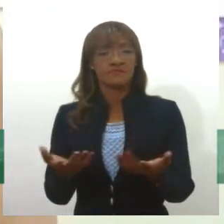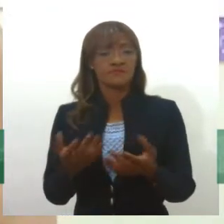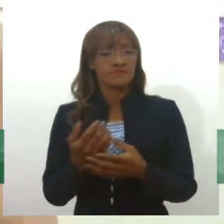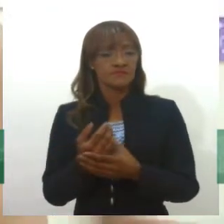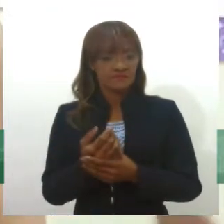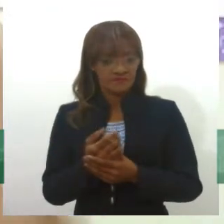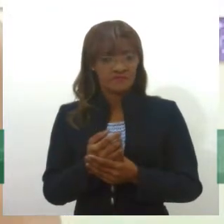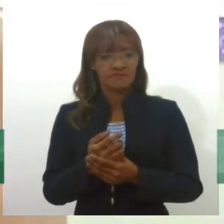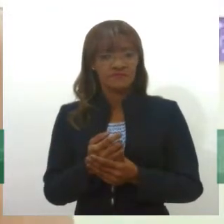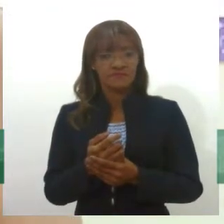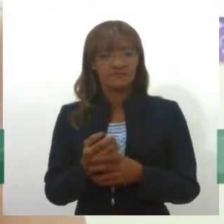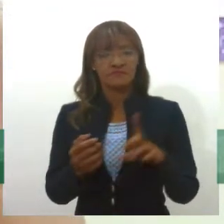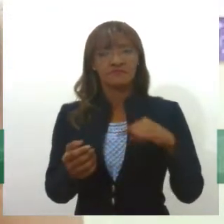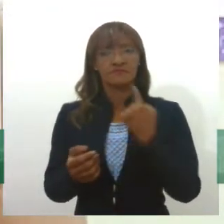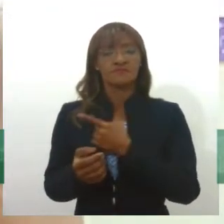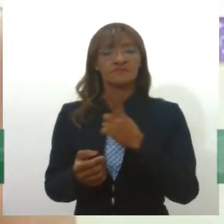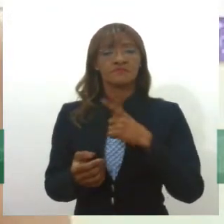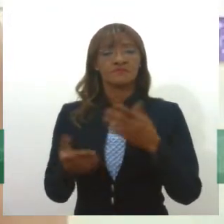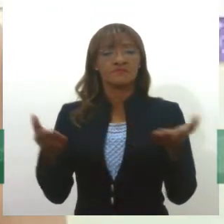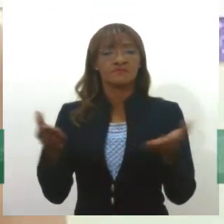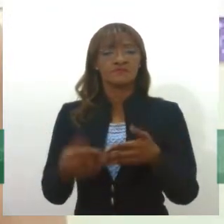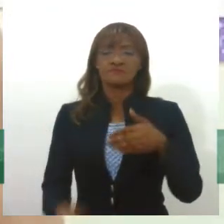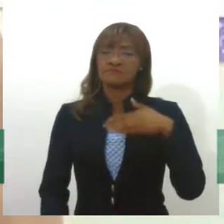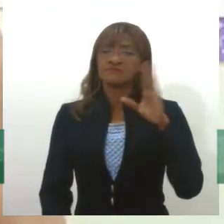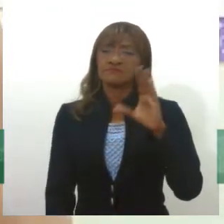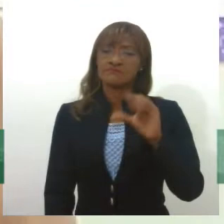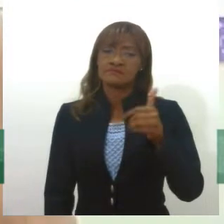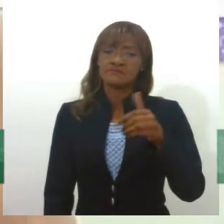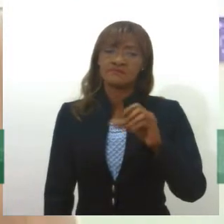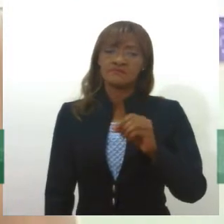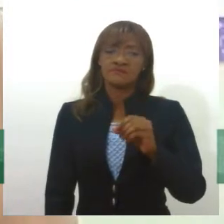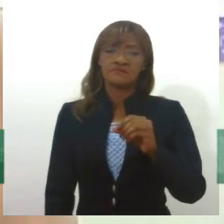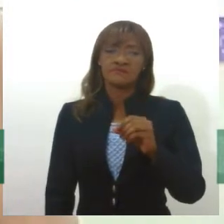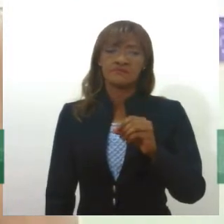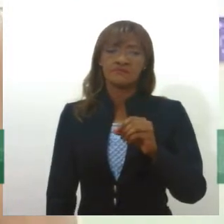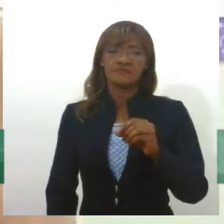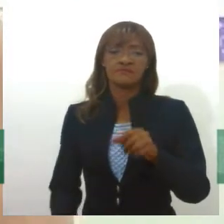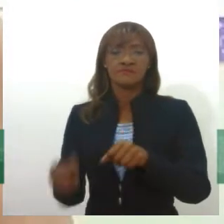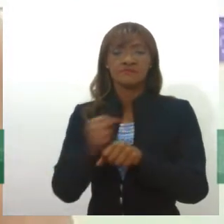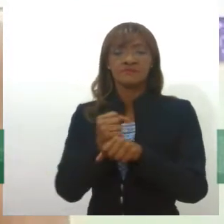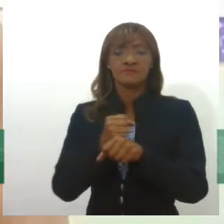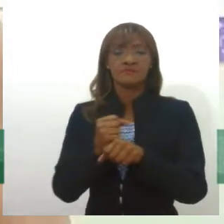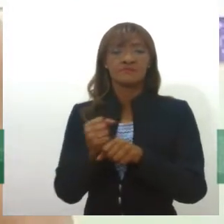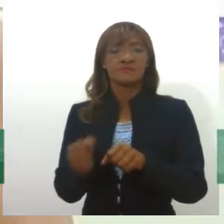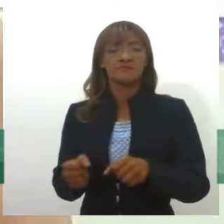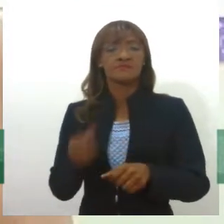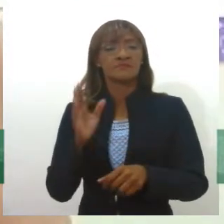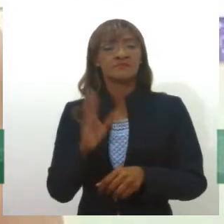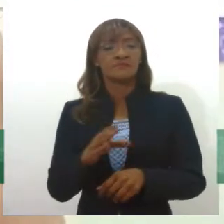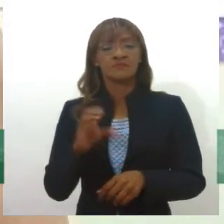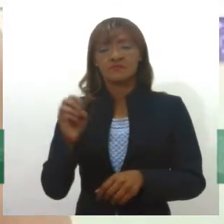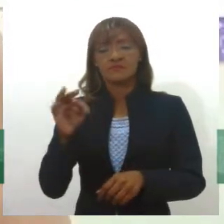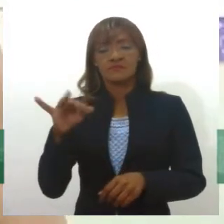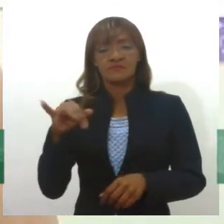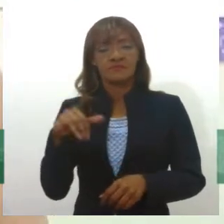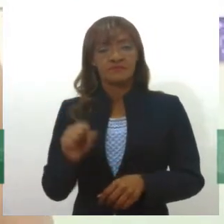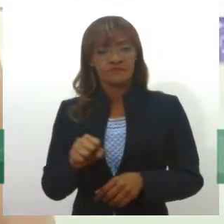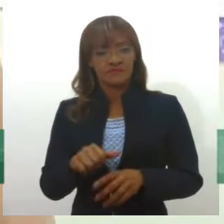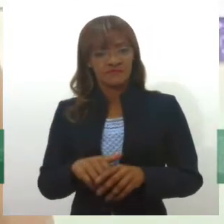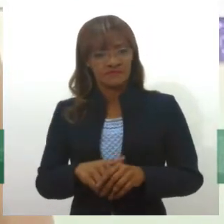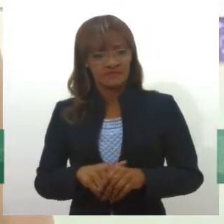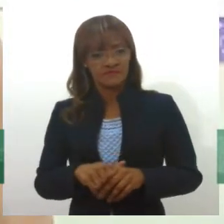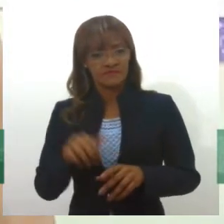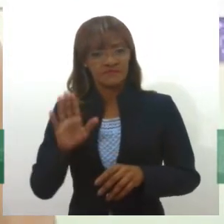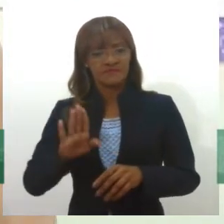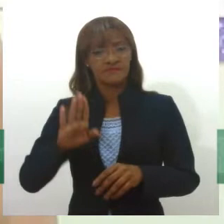cotas, né? Nós temos há mais de 10 anos a lei de cotas, e nós temos essa subrepresentação das mulheres, inclusive de